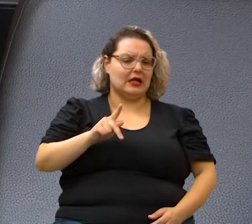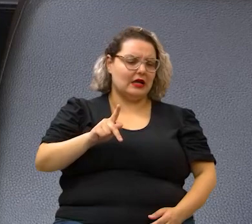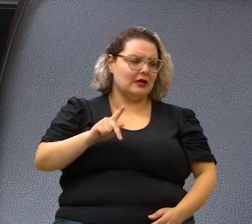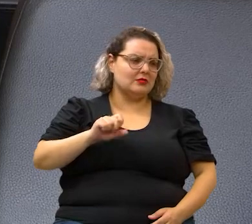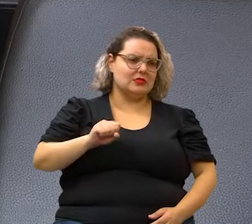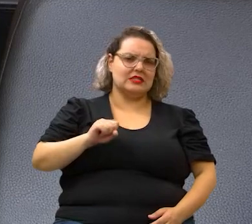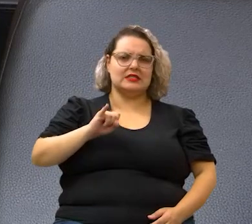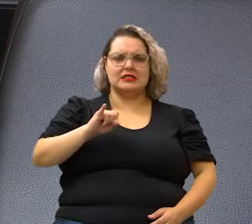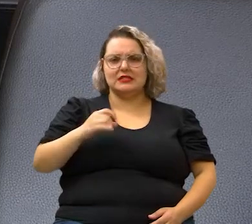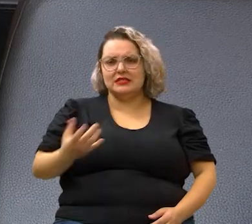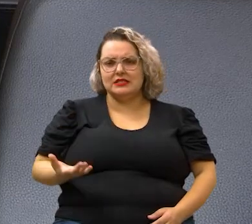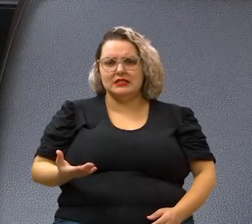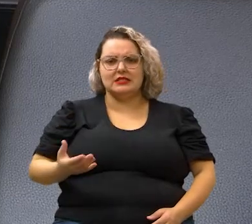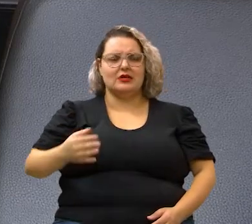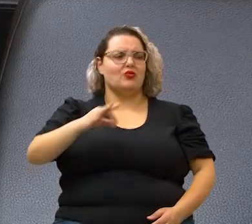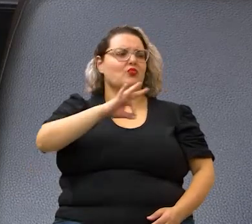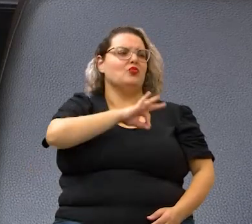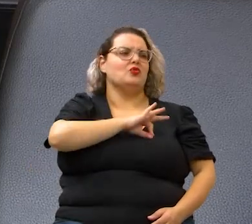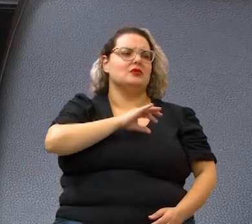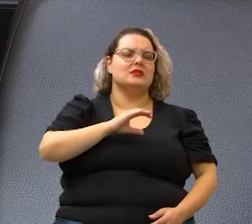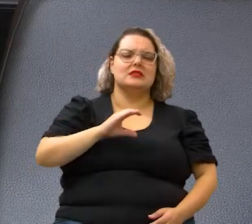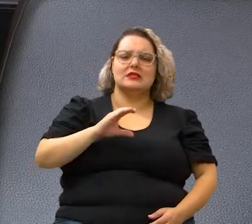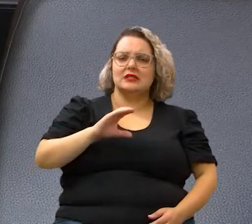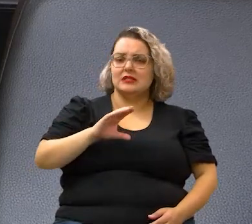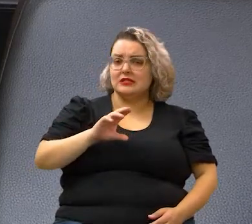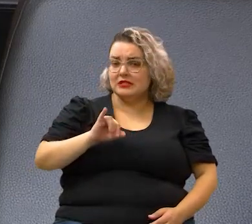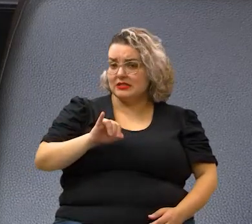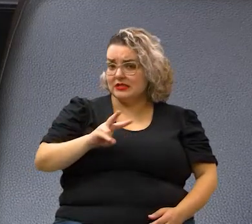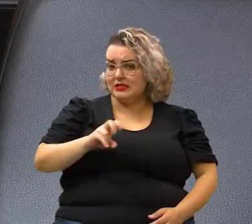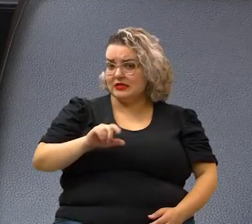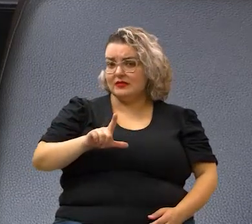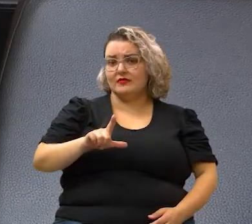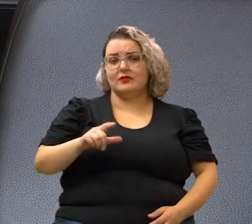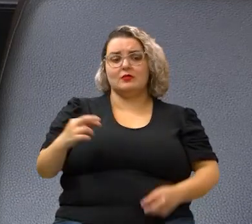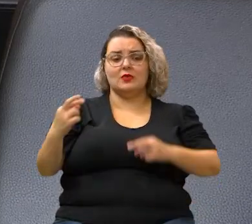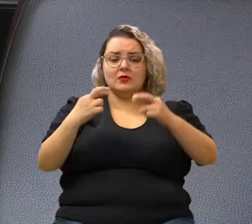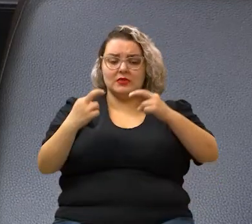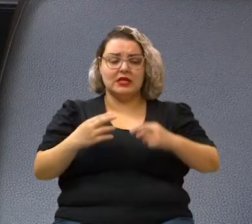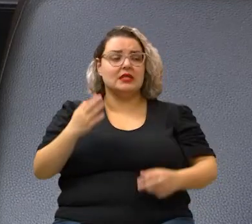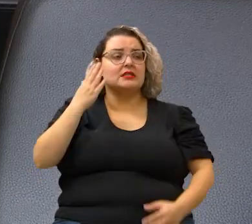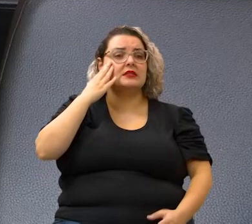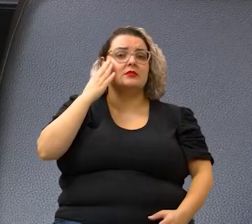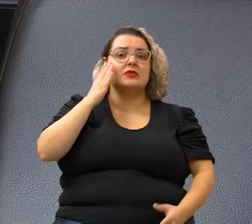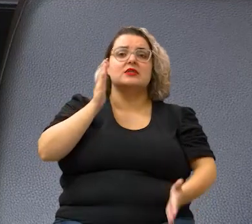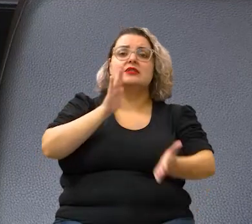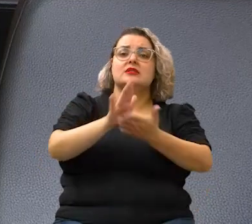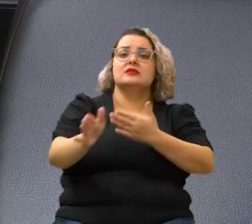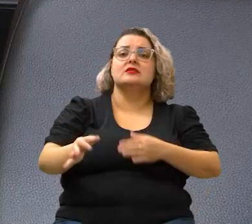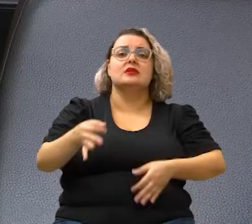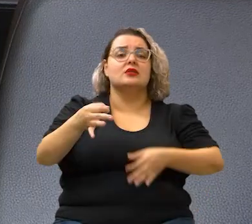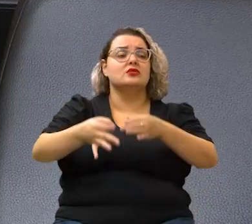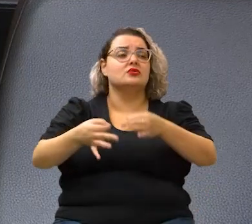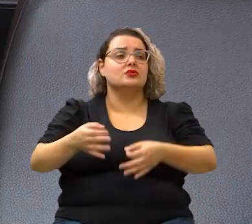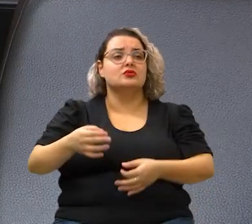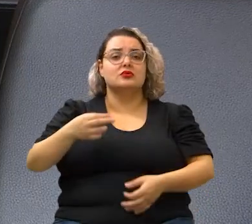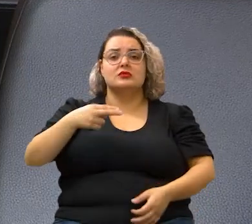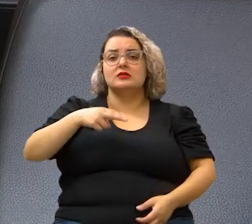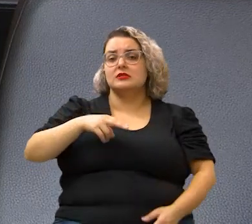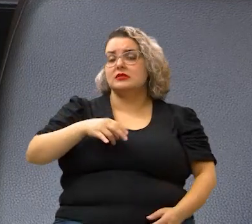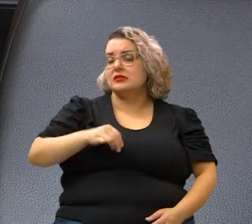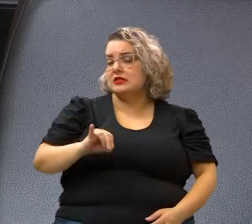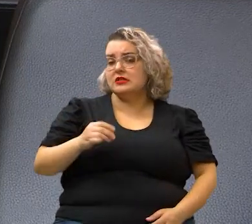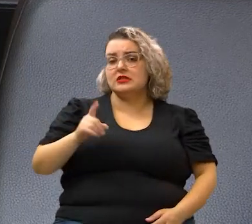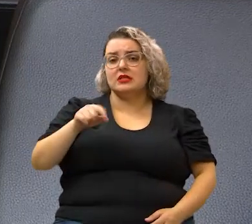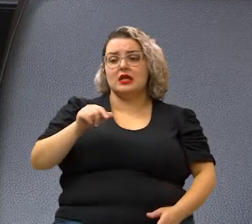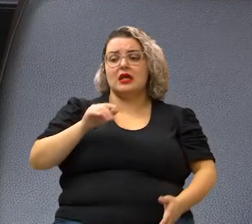CAPS-I, Polícia Civil, para fazer a triagem dessas pessoas que estão chegando, saber se é foragida da justiça,